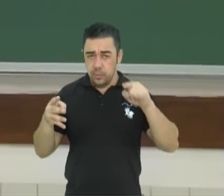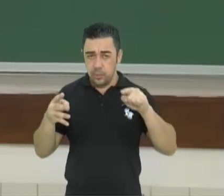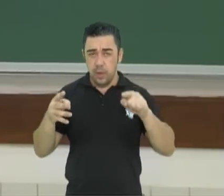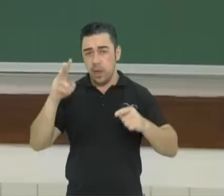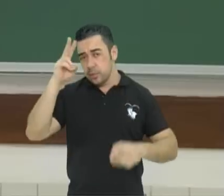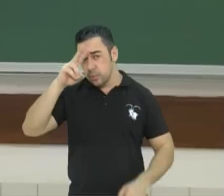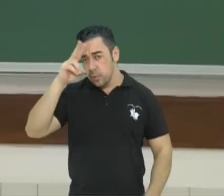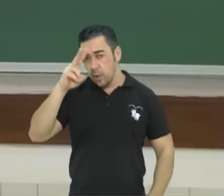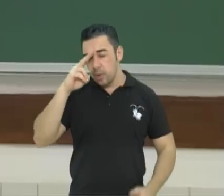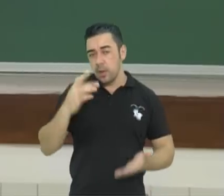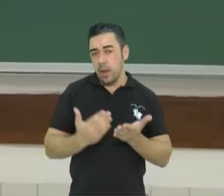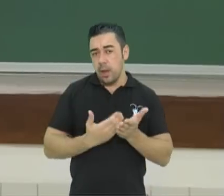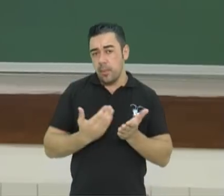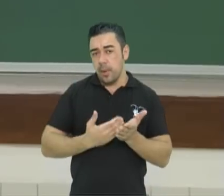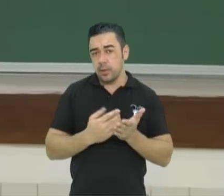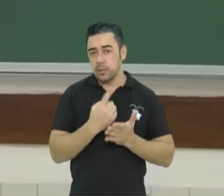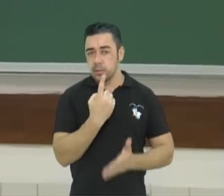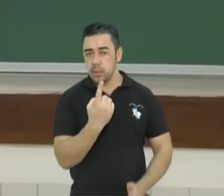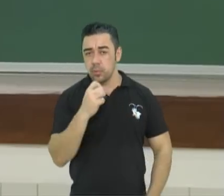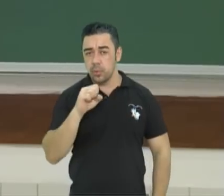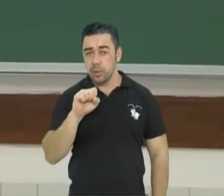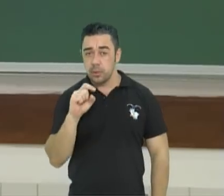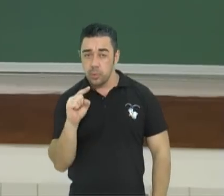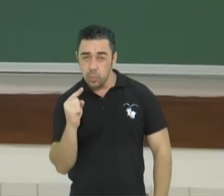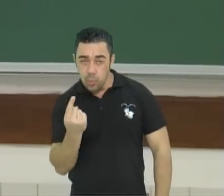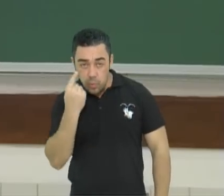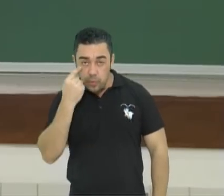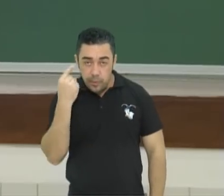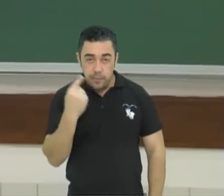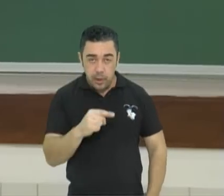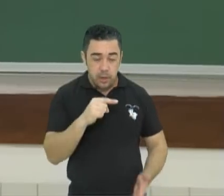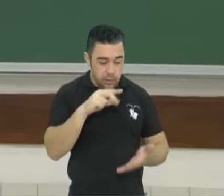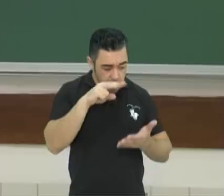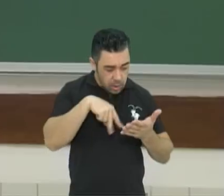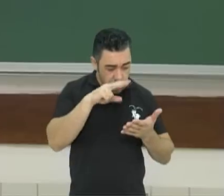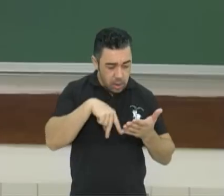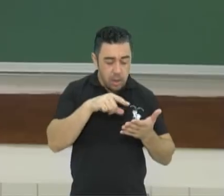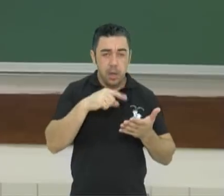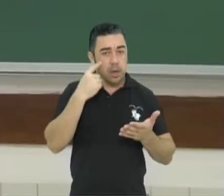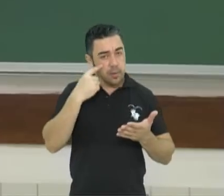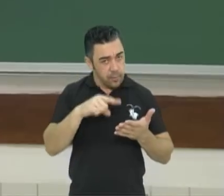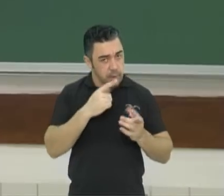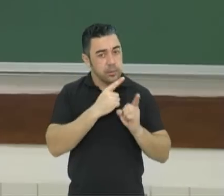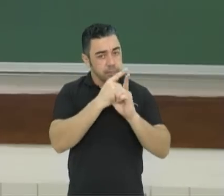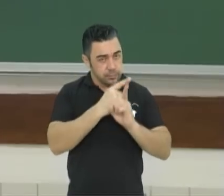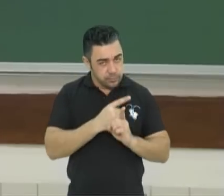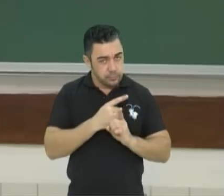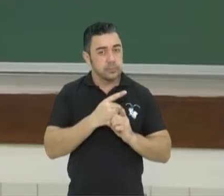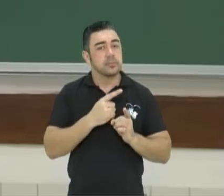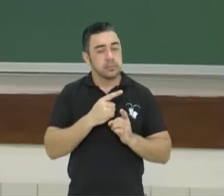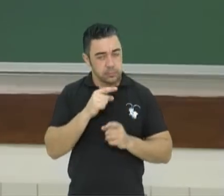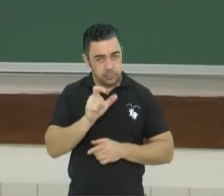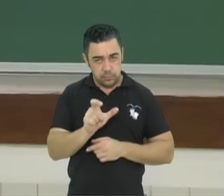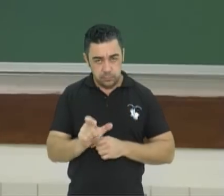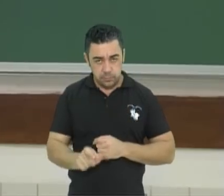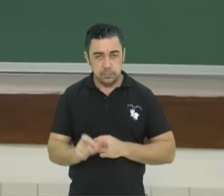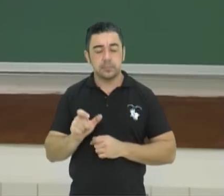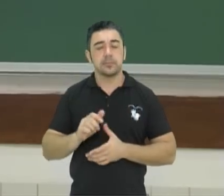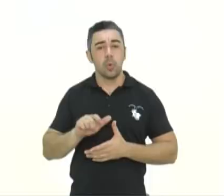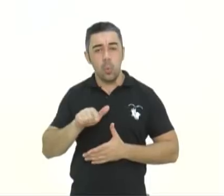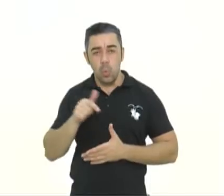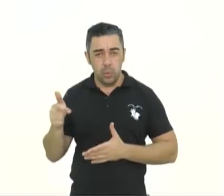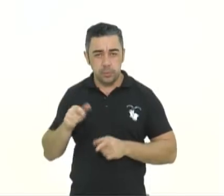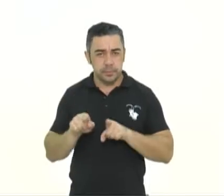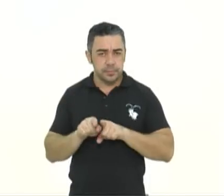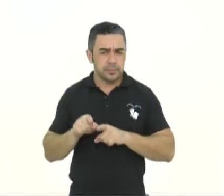página 181. Pegue depois o livro, dê uma lida, uma olhadinha, que você vai ter ali algumas outras palavras também de origem banta.